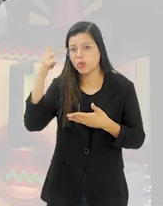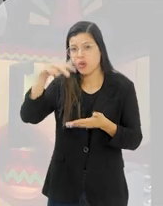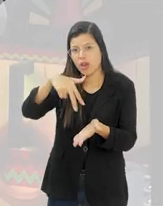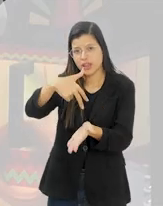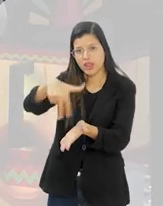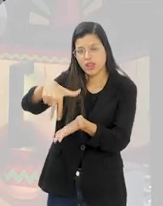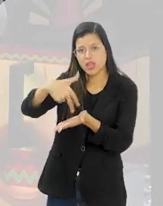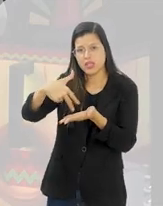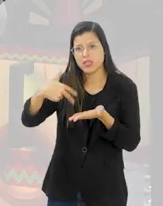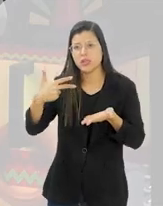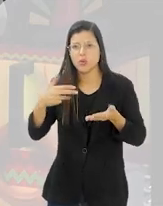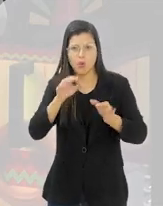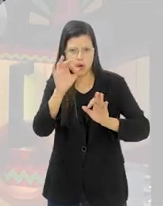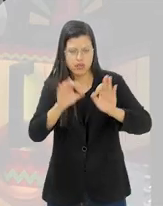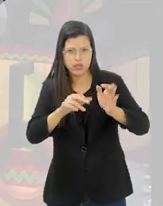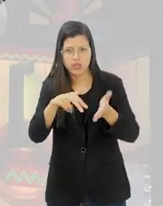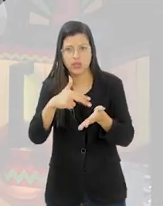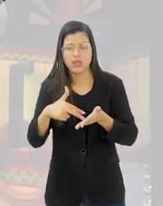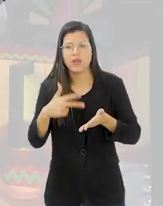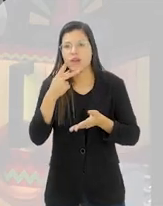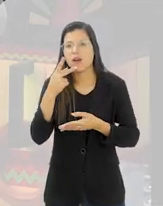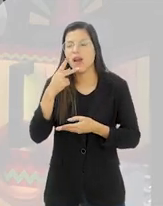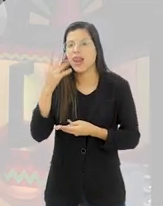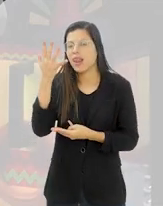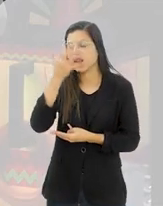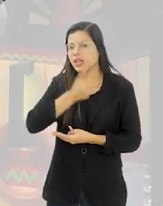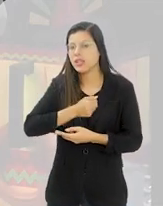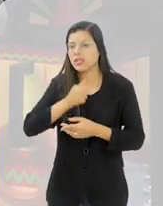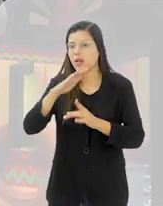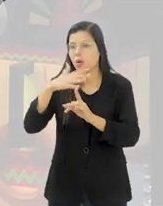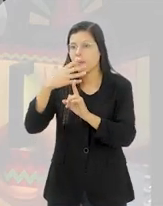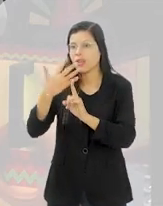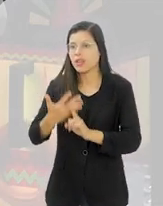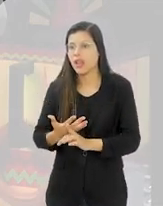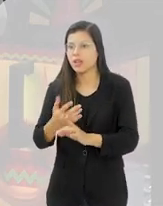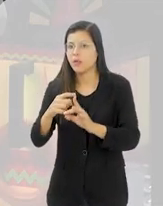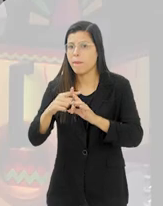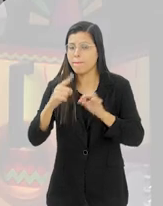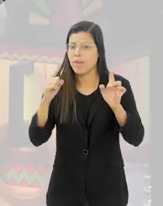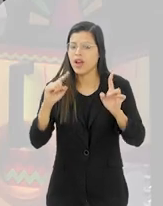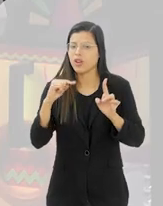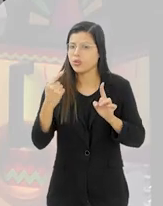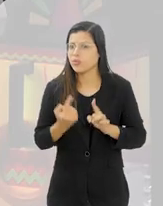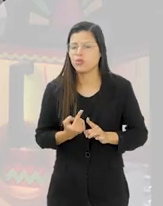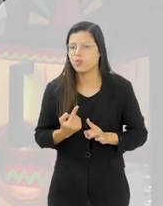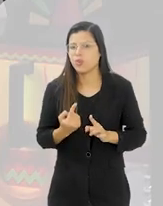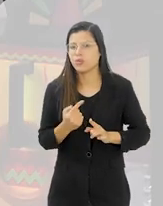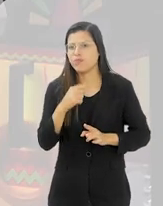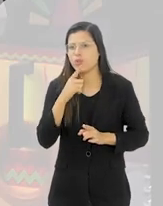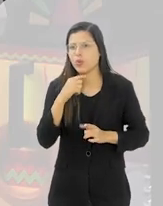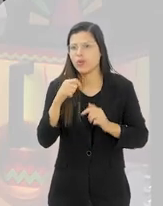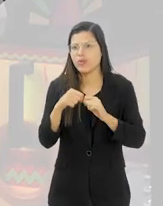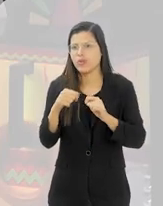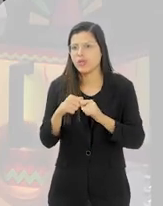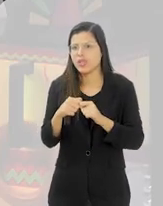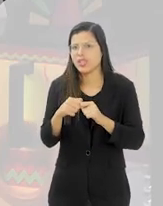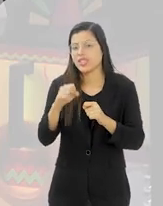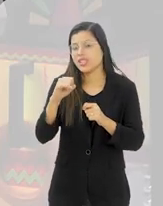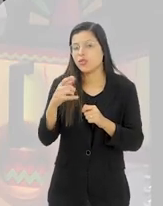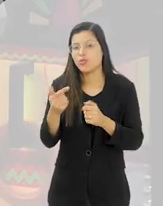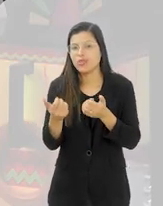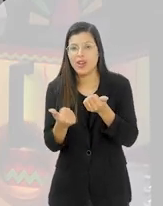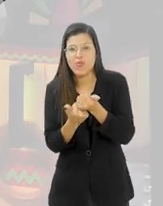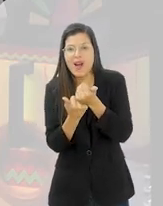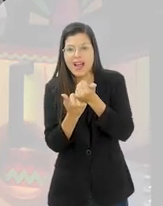dos coreógrafos, que eles falavam assim, Zé Antônio, é linda a homenagem, a gente, mas nós não somos nada sem o assistente